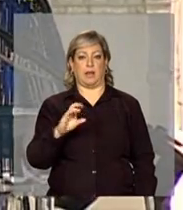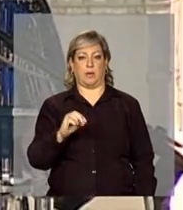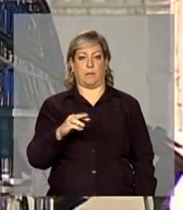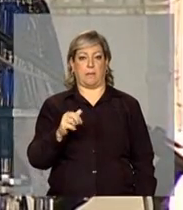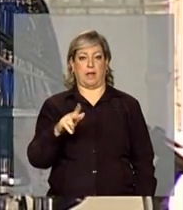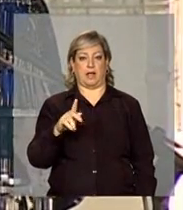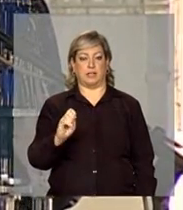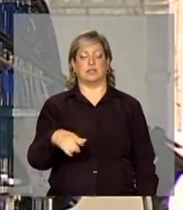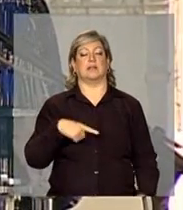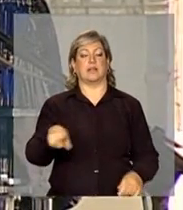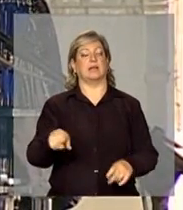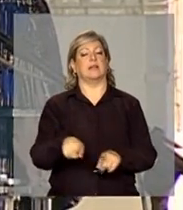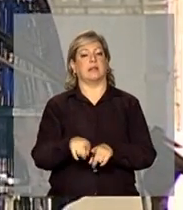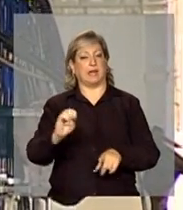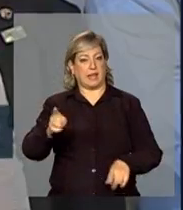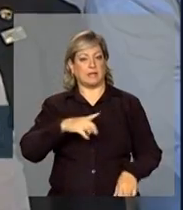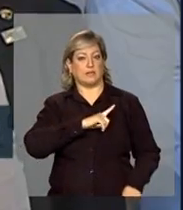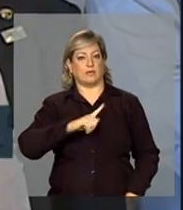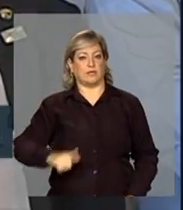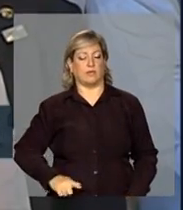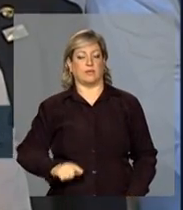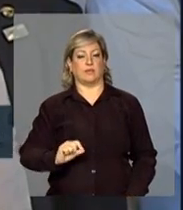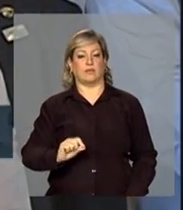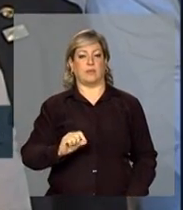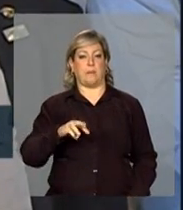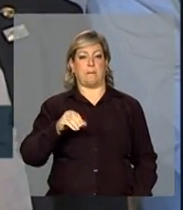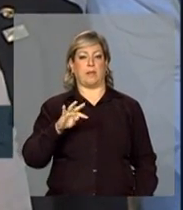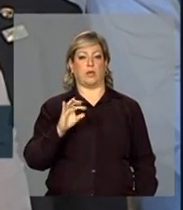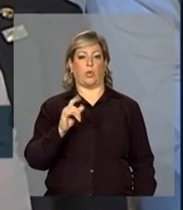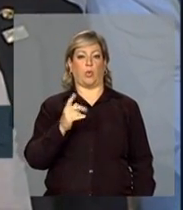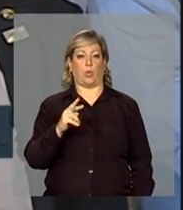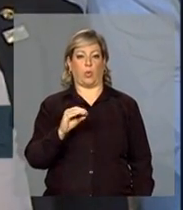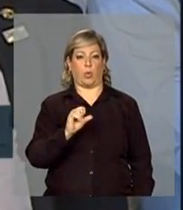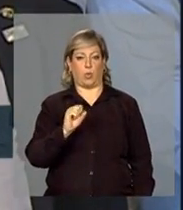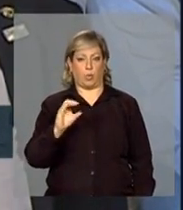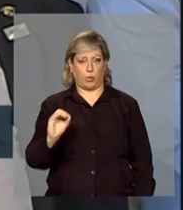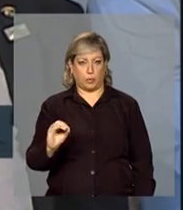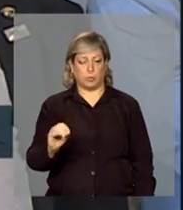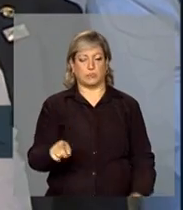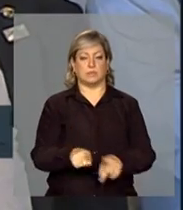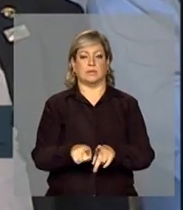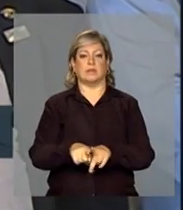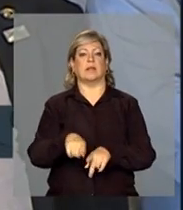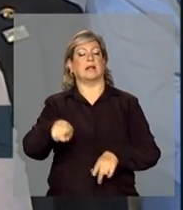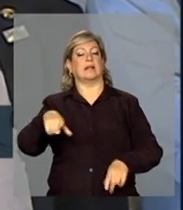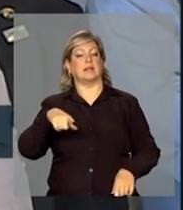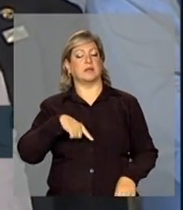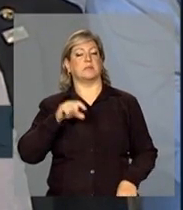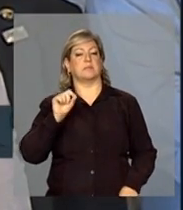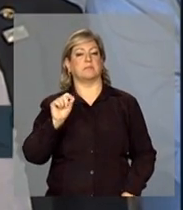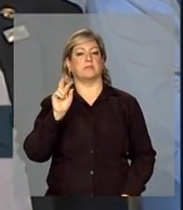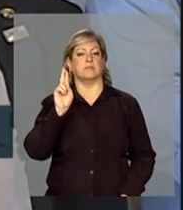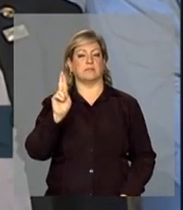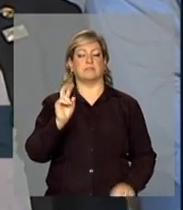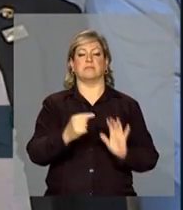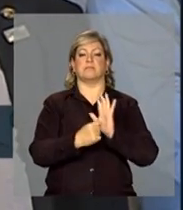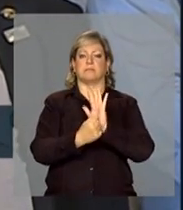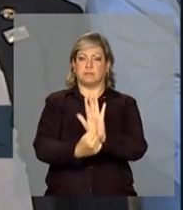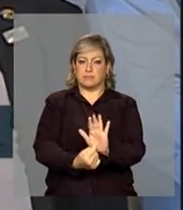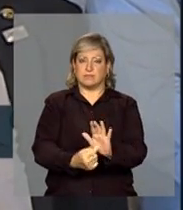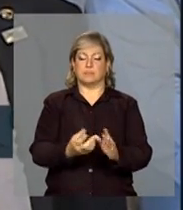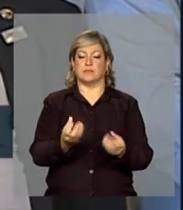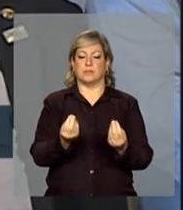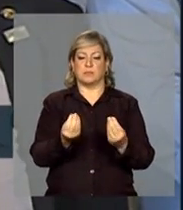foi governador do Mato Grosso e que tem sido um exemplo para todos